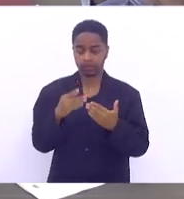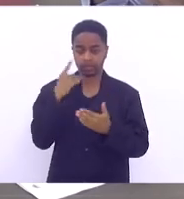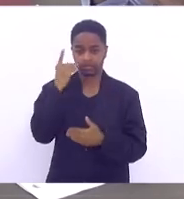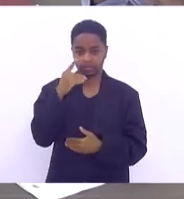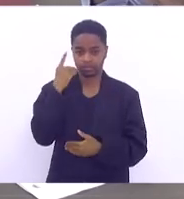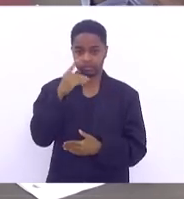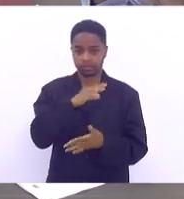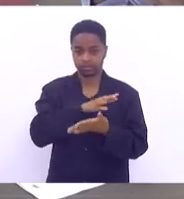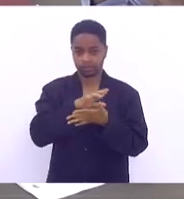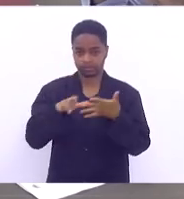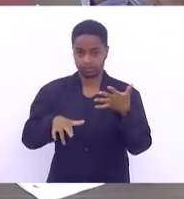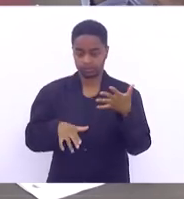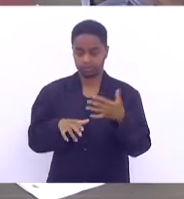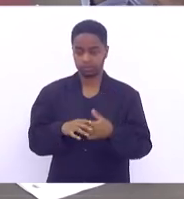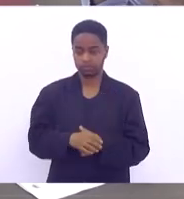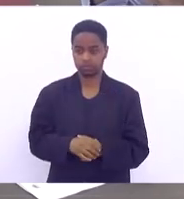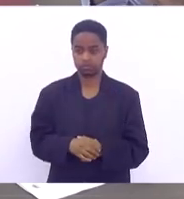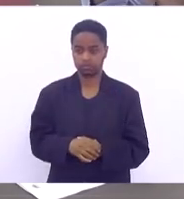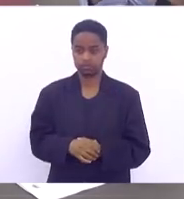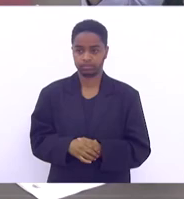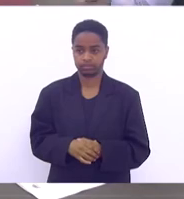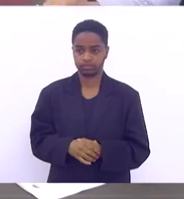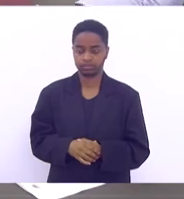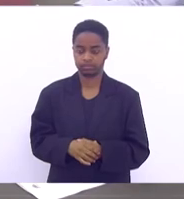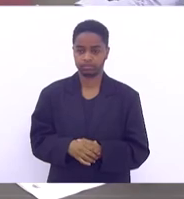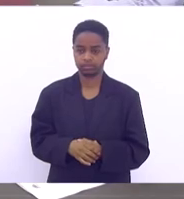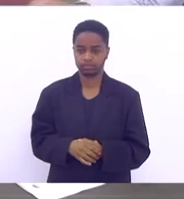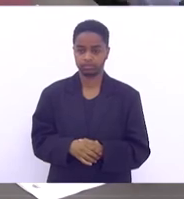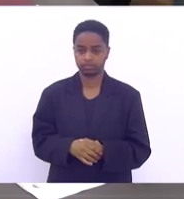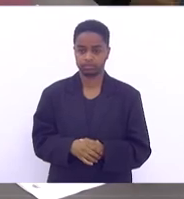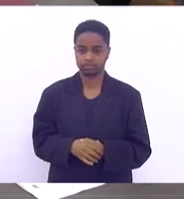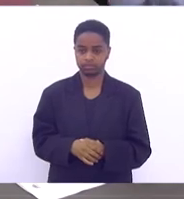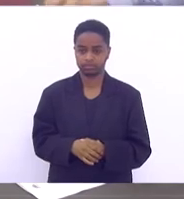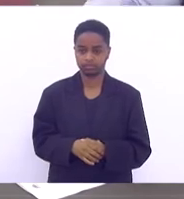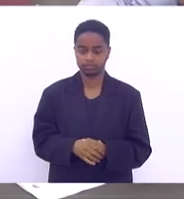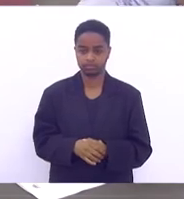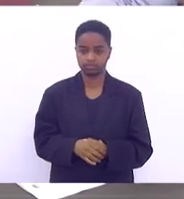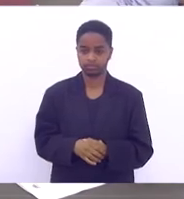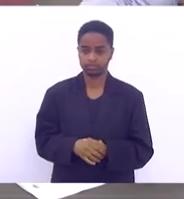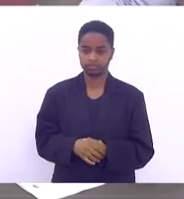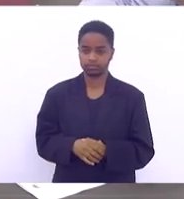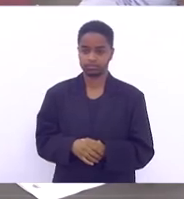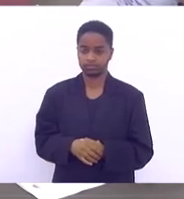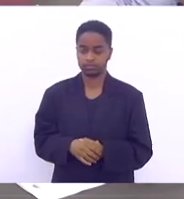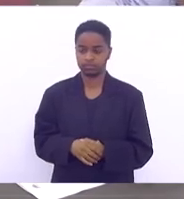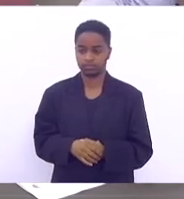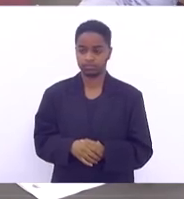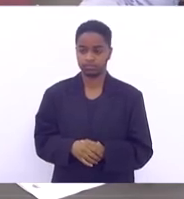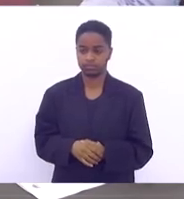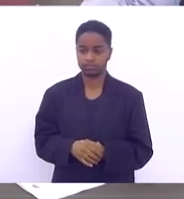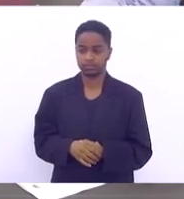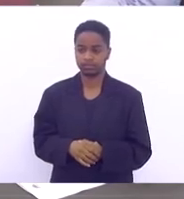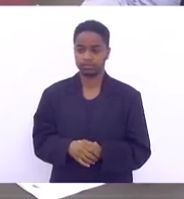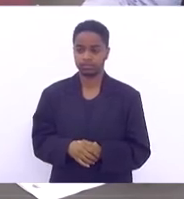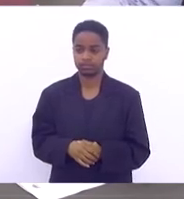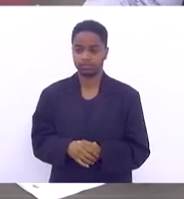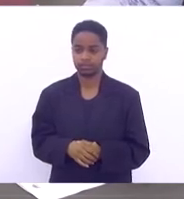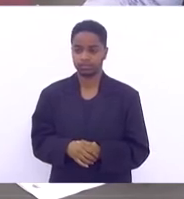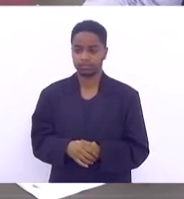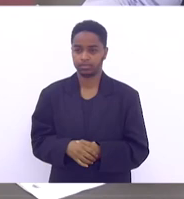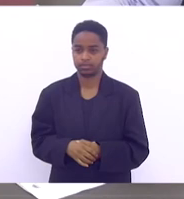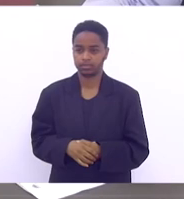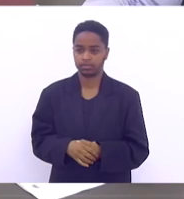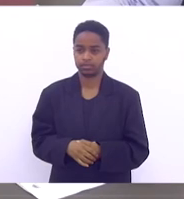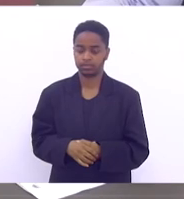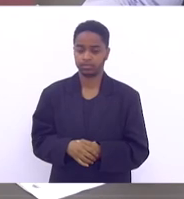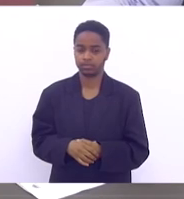Cozolino, deputado Serafim, deputado Serginho, deputado Luiz Paulo, deputado Mim. É. É para desconsiderar a